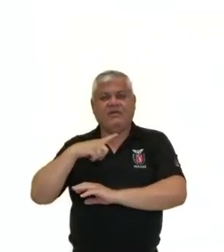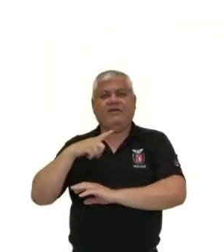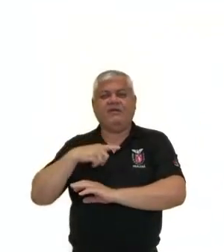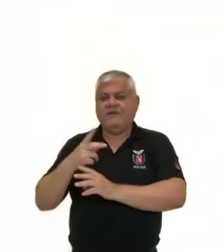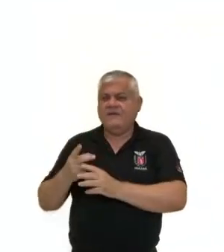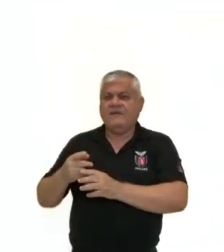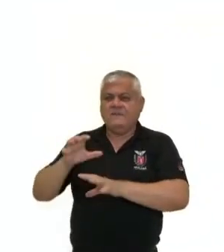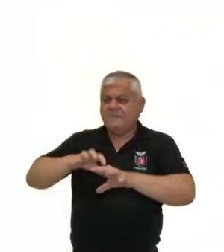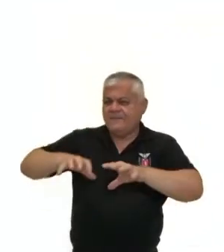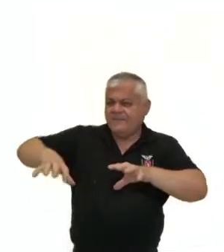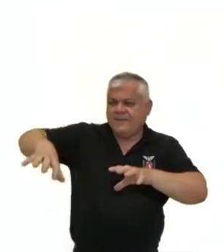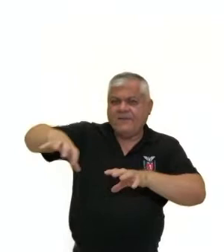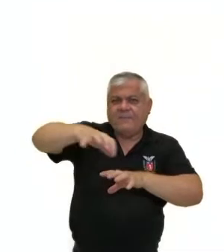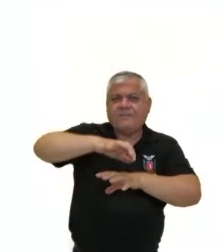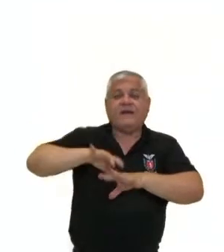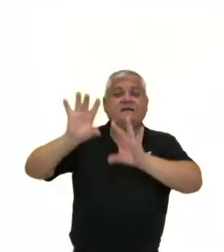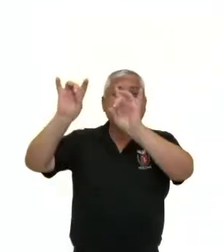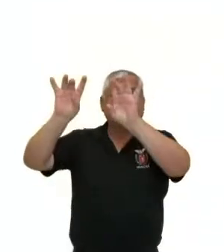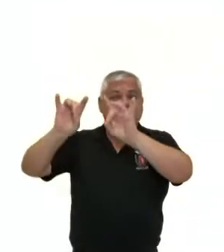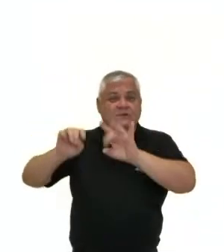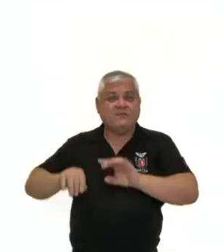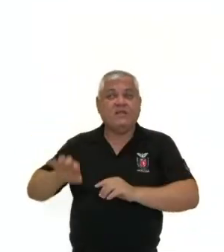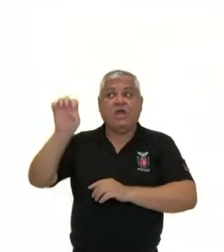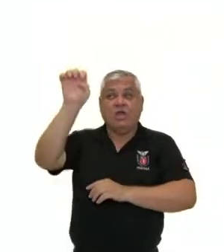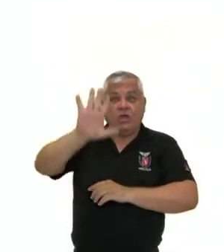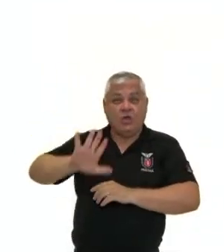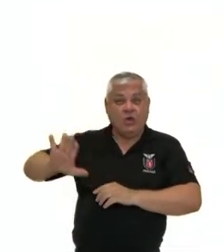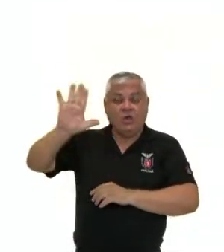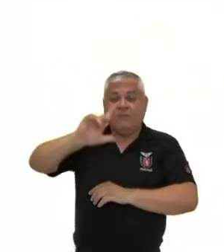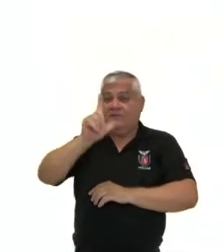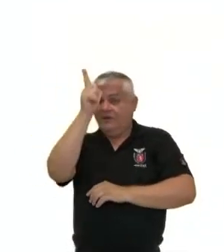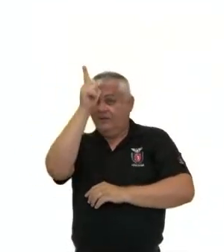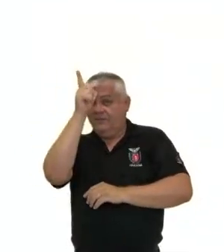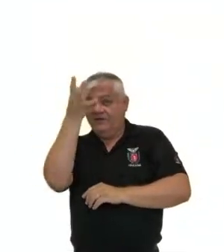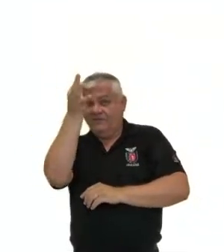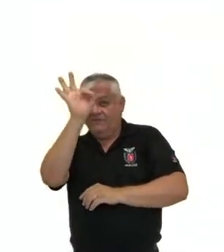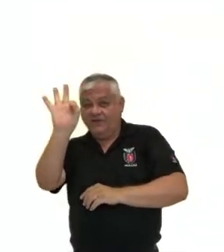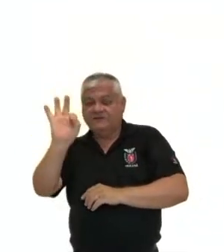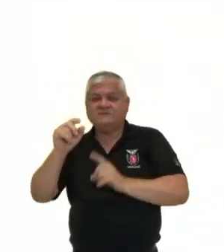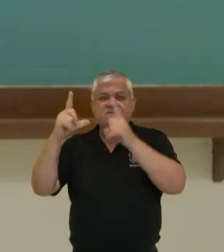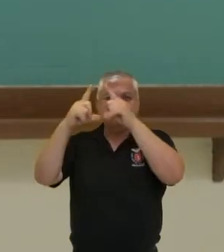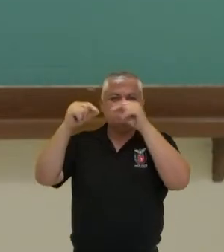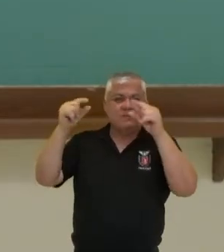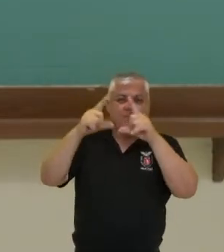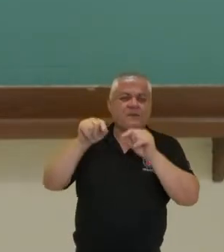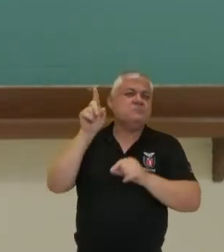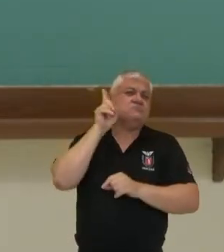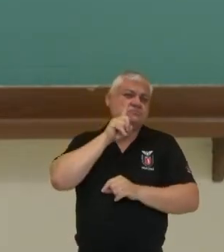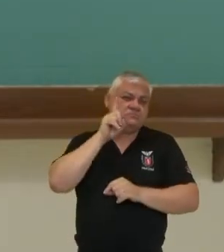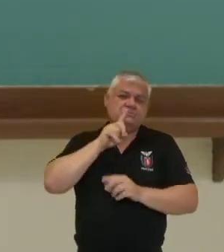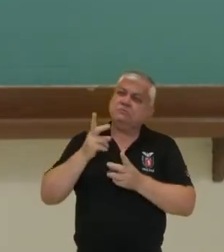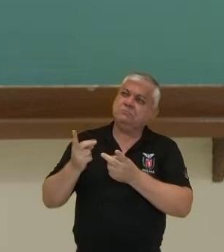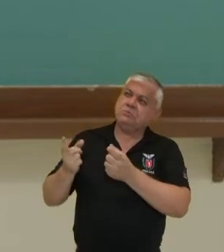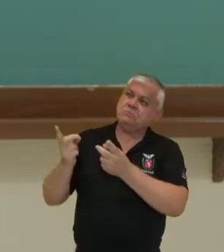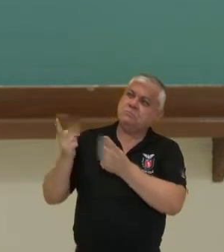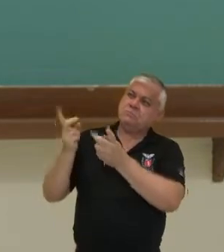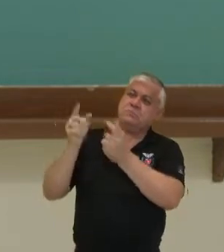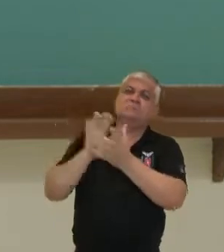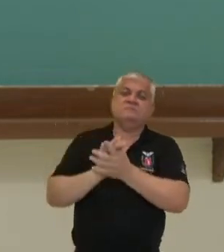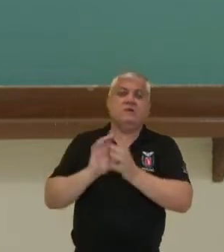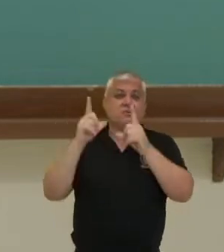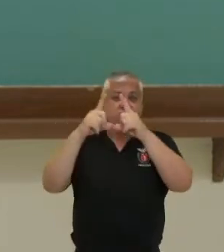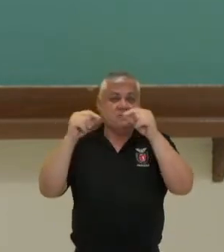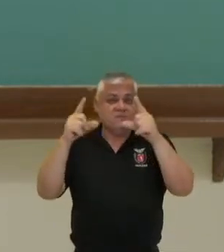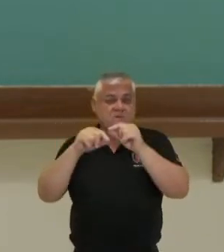potências mundiais especialmente países europeus como Alemanha e França além do Japão e Estados Unidos então Japão